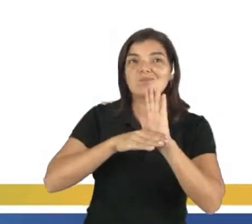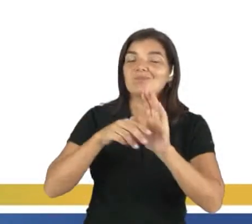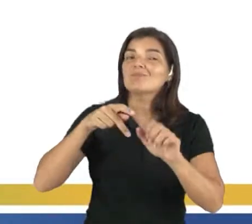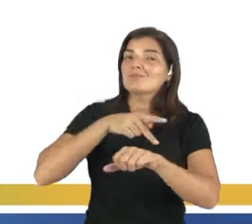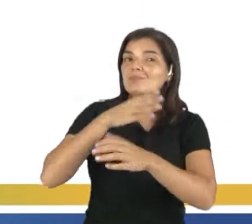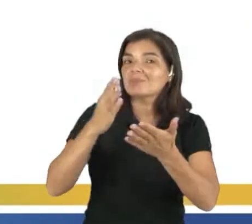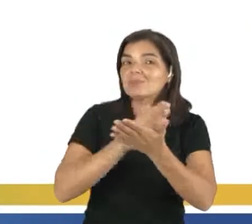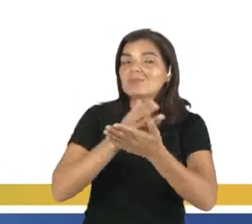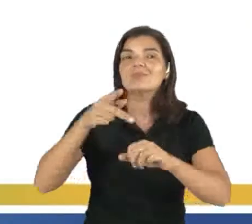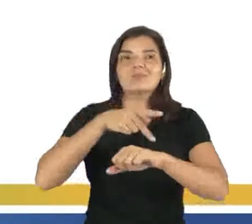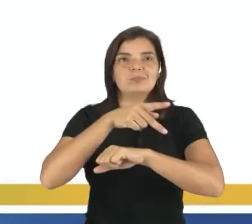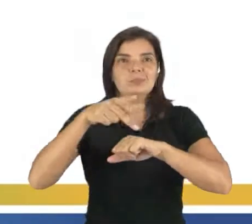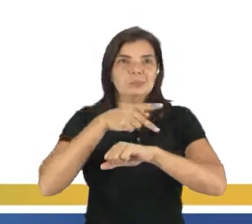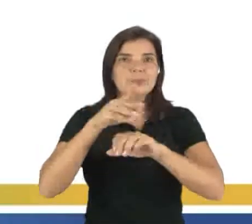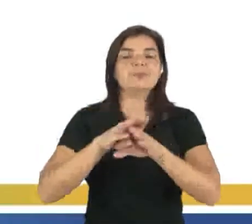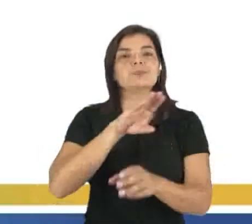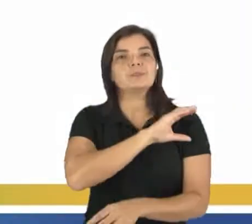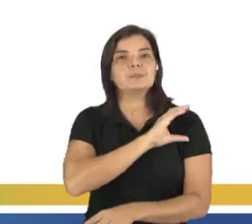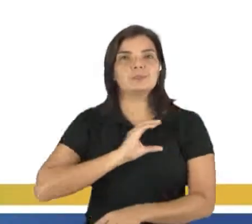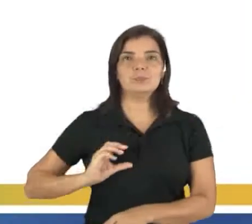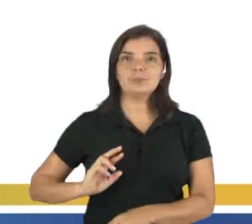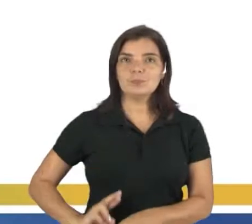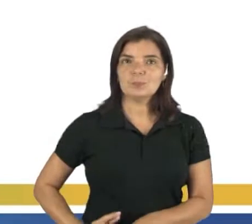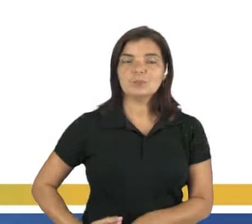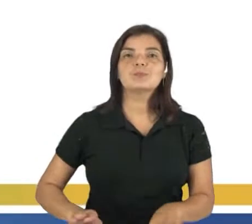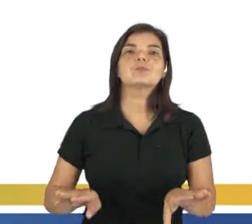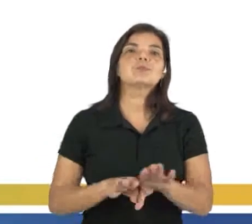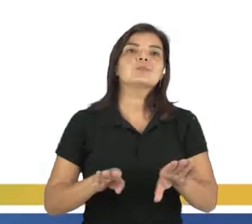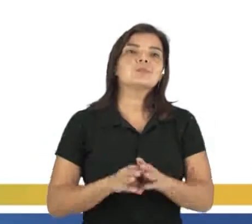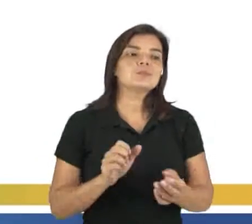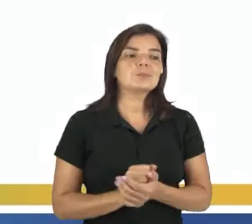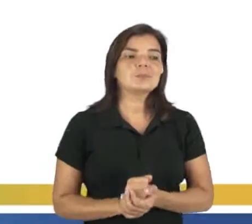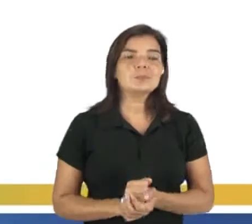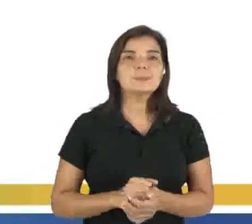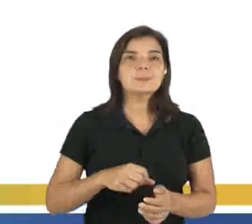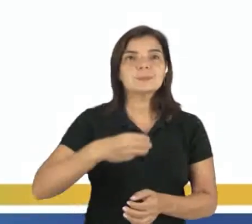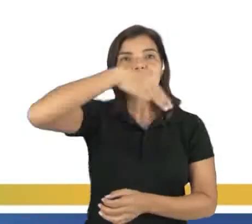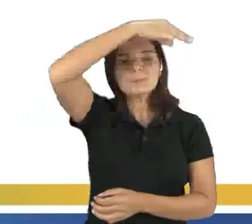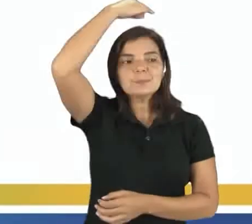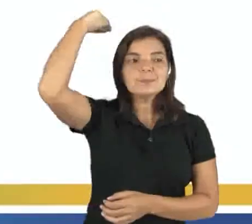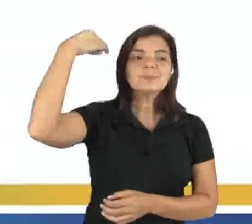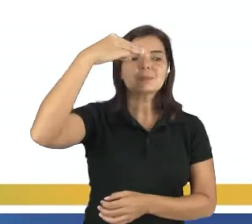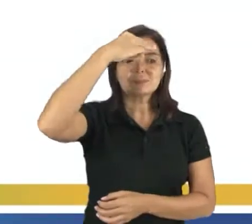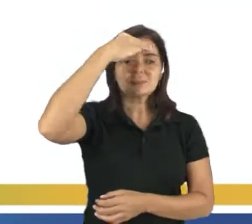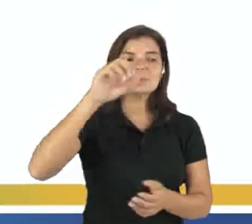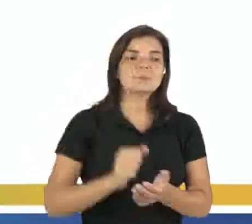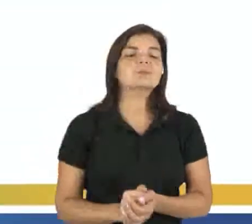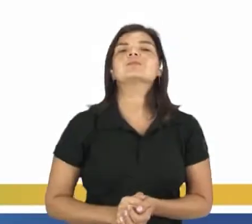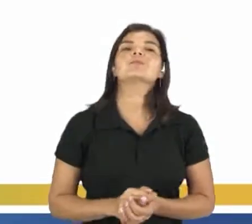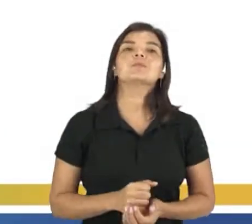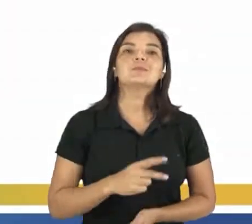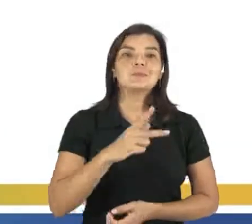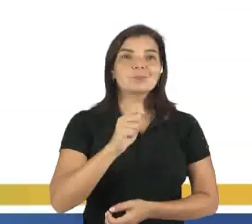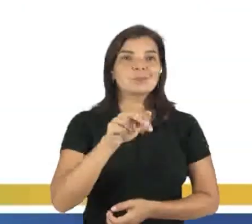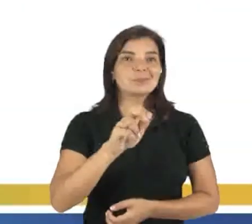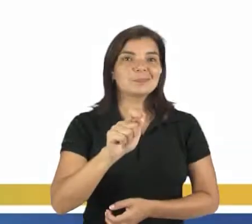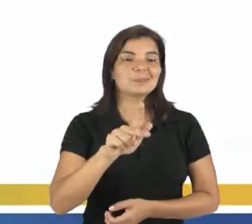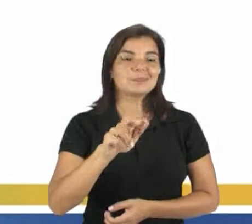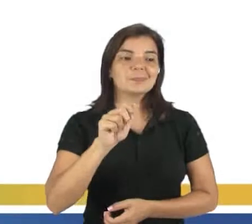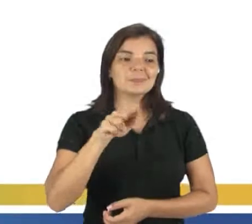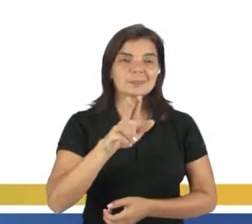estancou em alguns países. Na Costa Rica, em El Salvador, no México e no Paraguai, por exemplo, ocorreu uma retomada